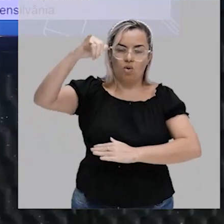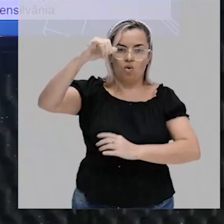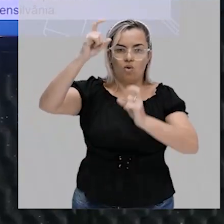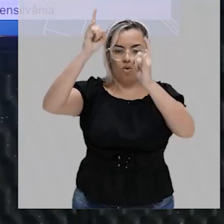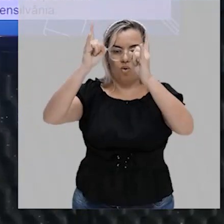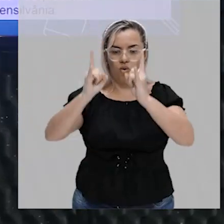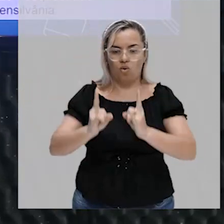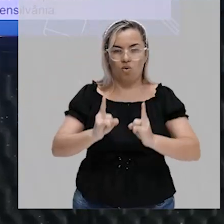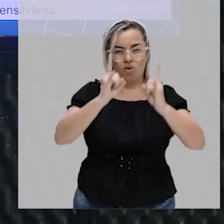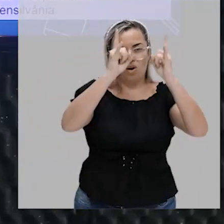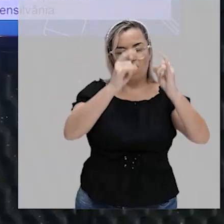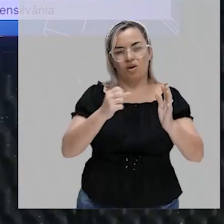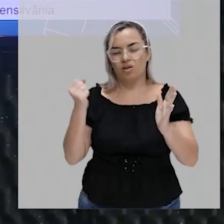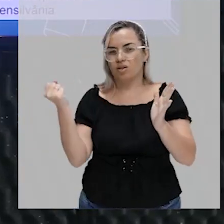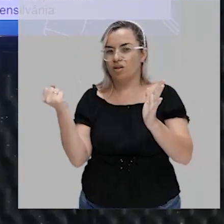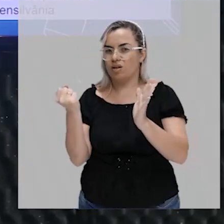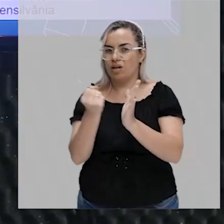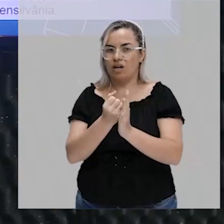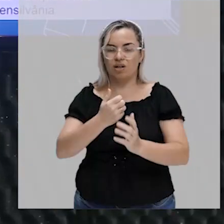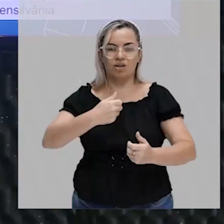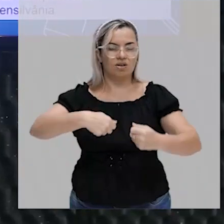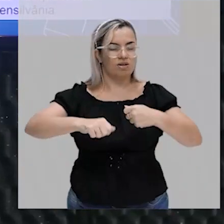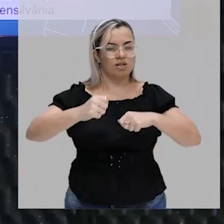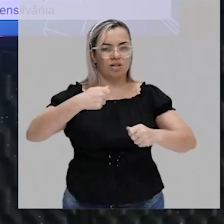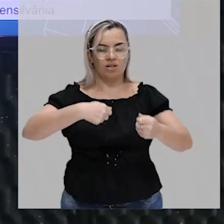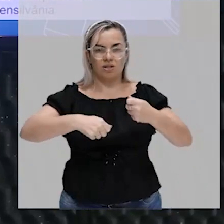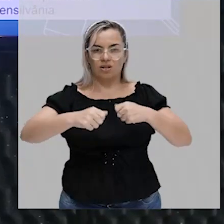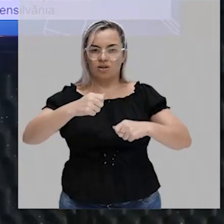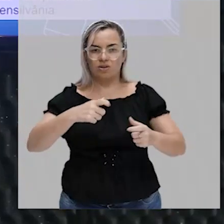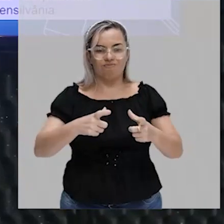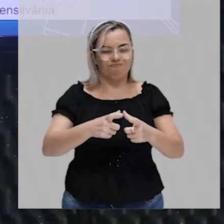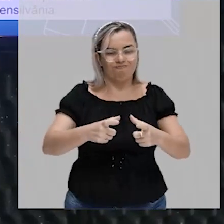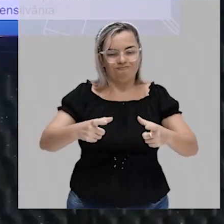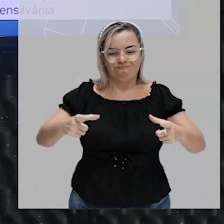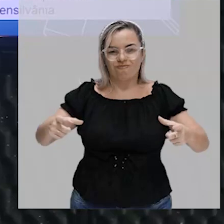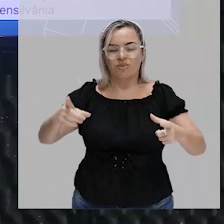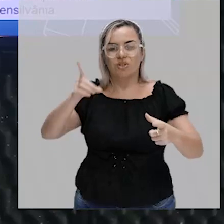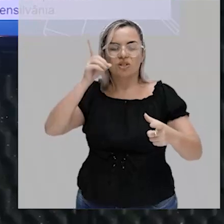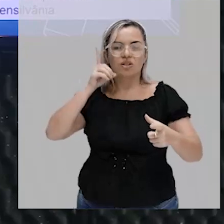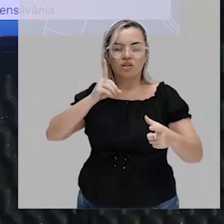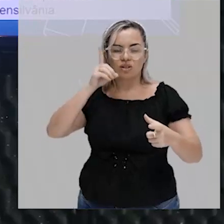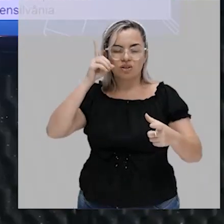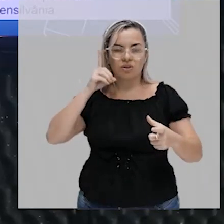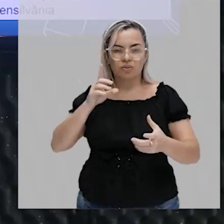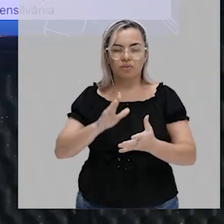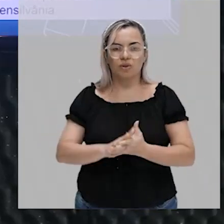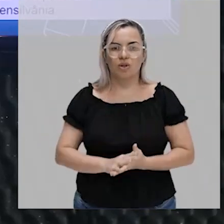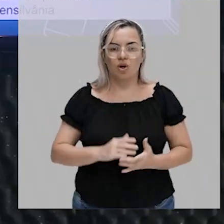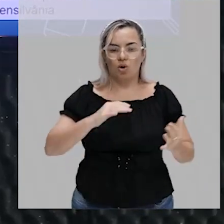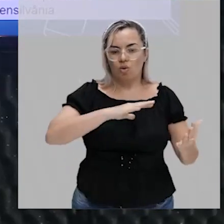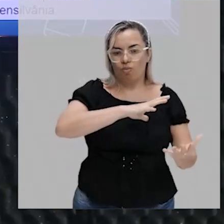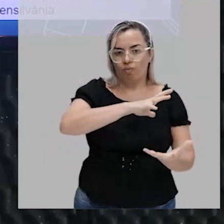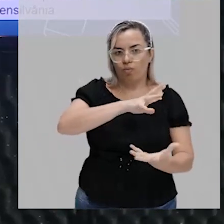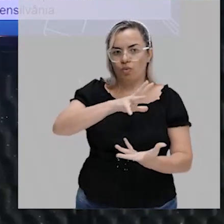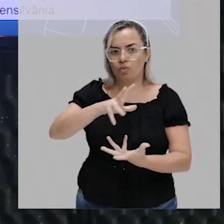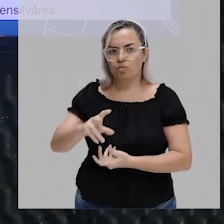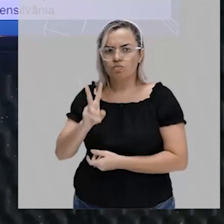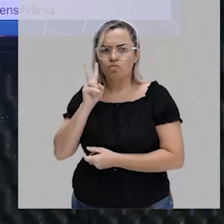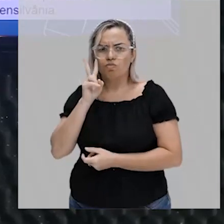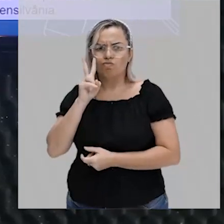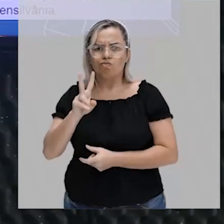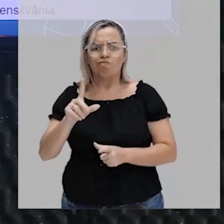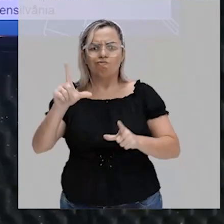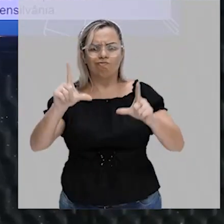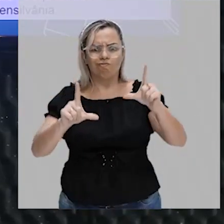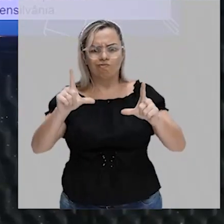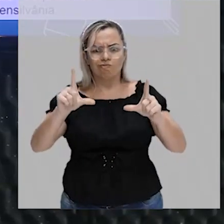econômico dos Estados Unidos. Eram as duas torres que representavam a grandeza econômica dos Estados Unidos. Então, você vê, o mundo vê a principal nação do